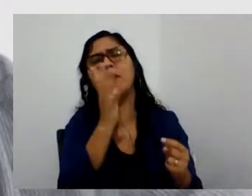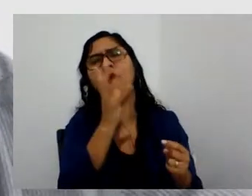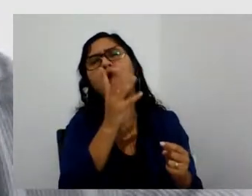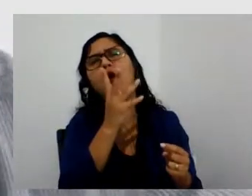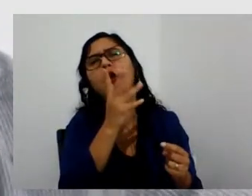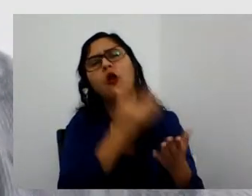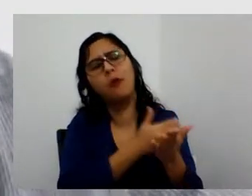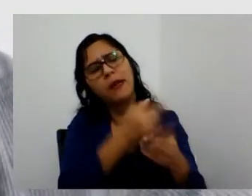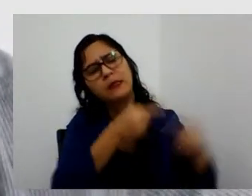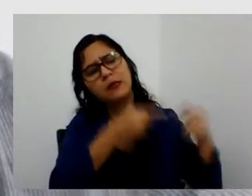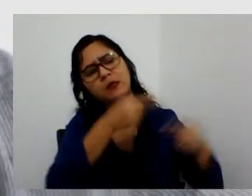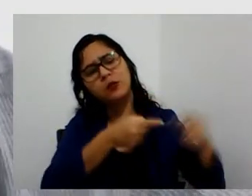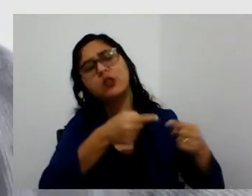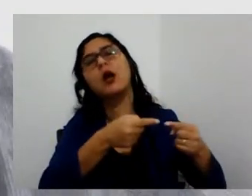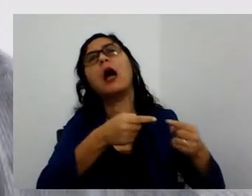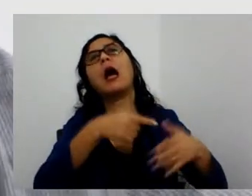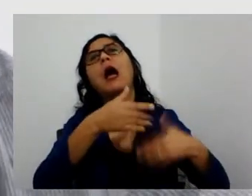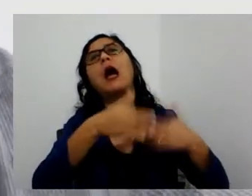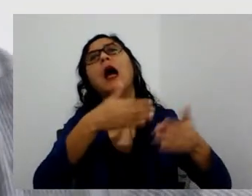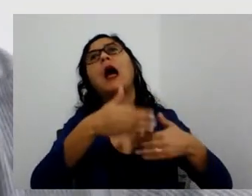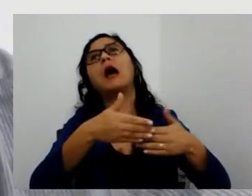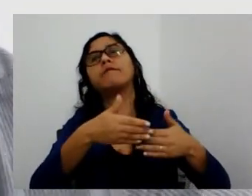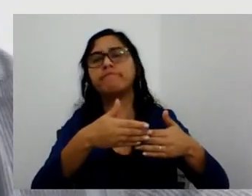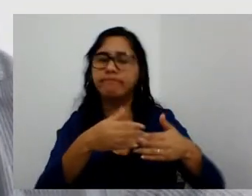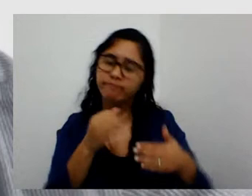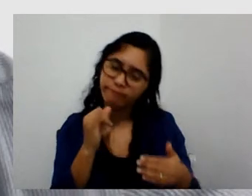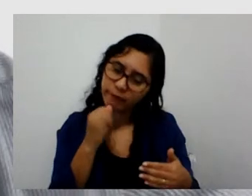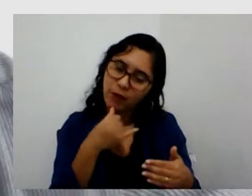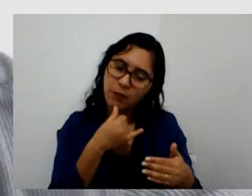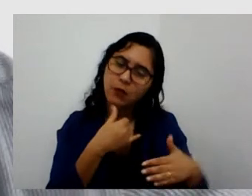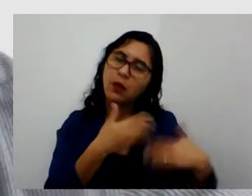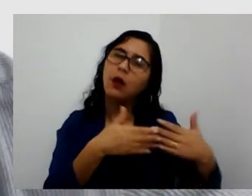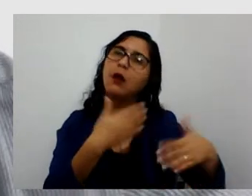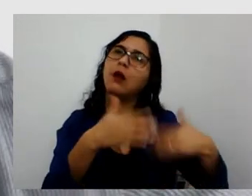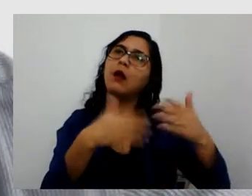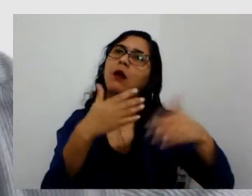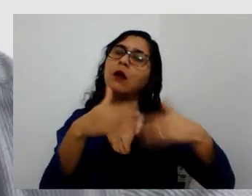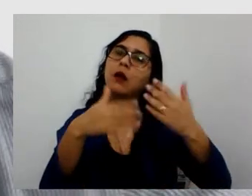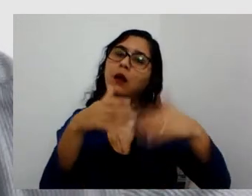E felizmente, depois de muito tempo, infelizmente, né, depois de tanto tempo,